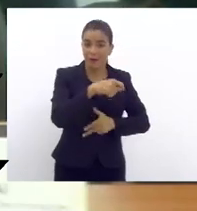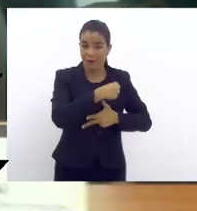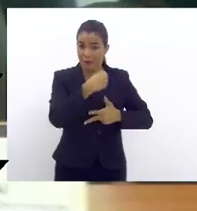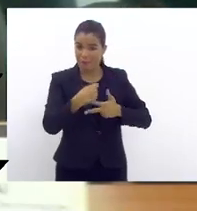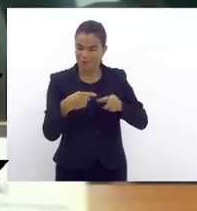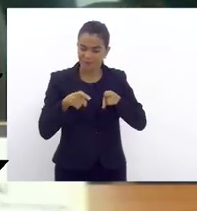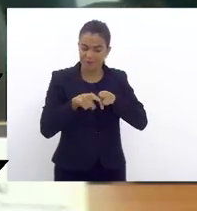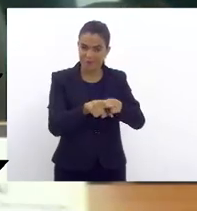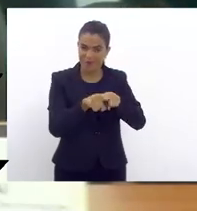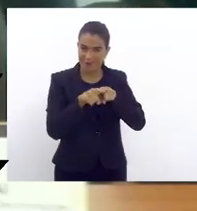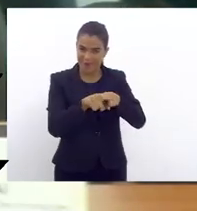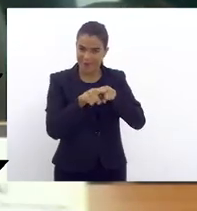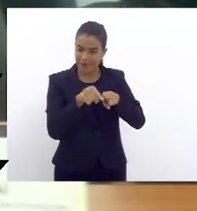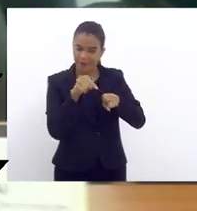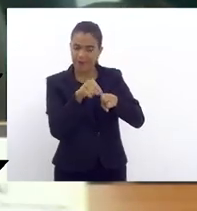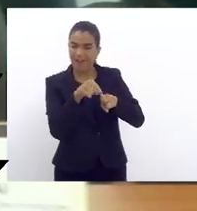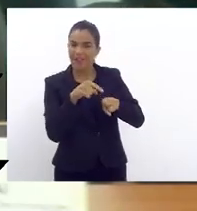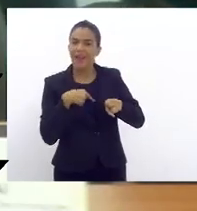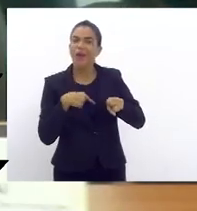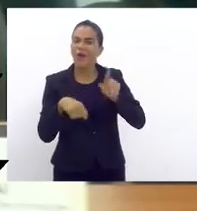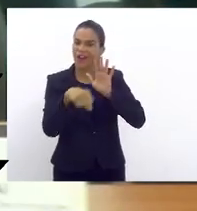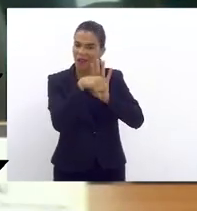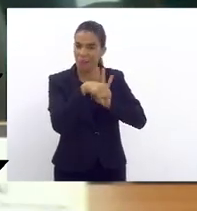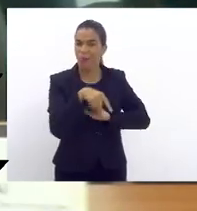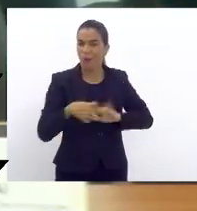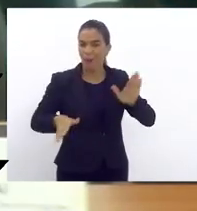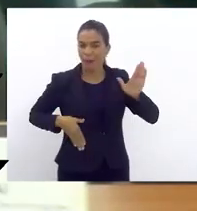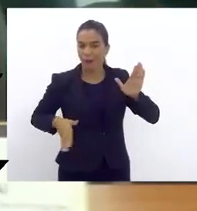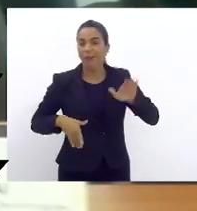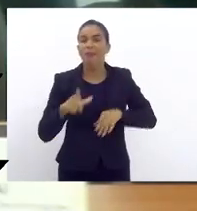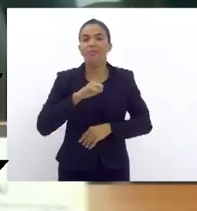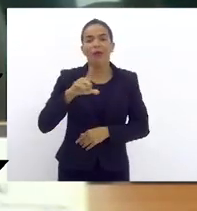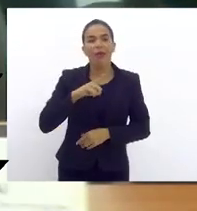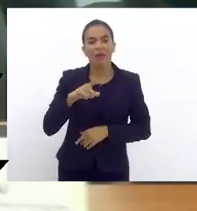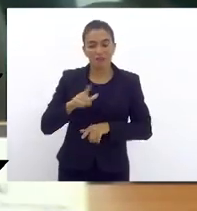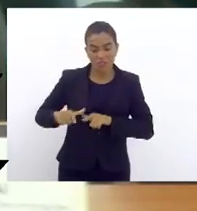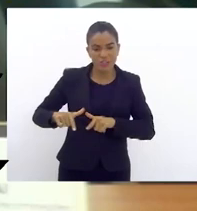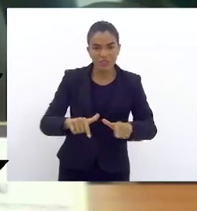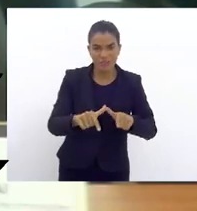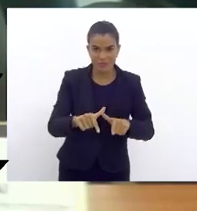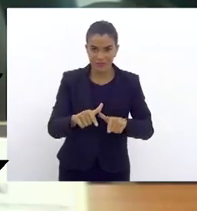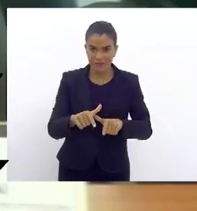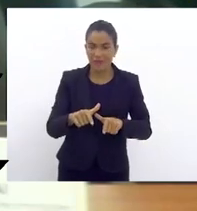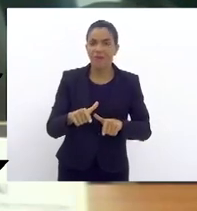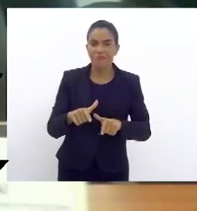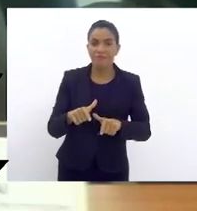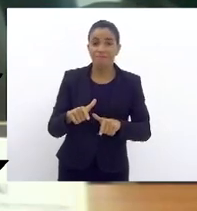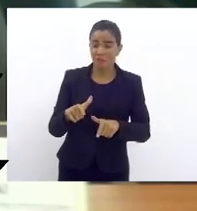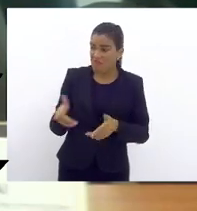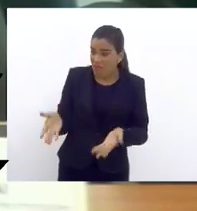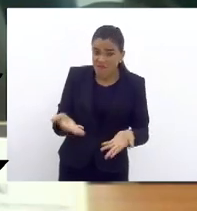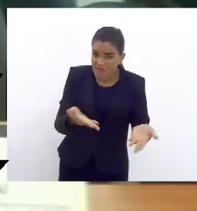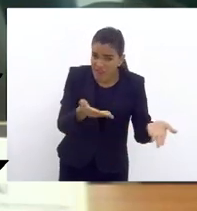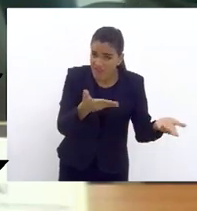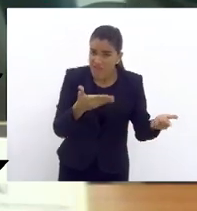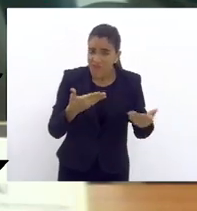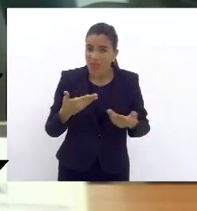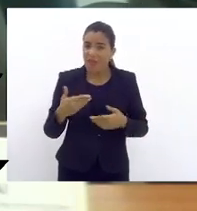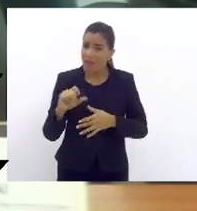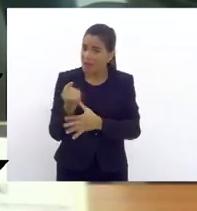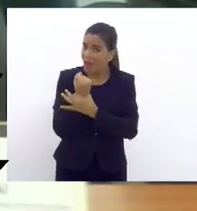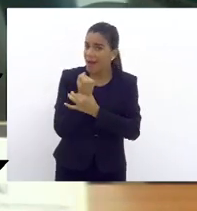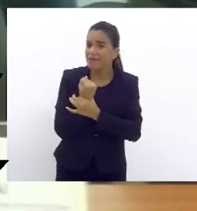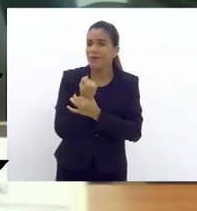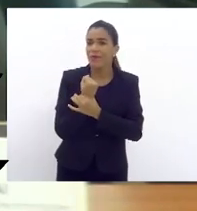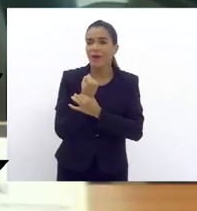Paralelo instituído tenha força para coibir inclusive as iniciativas do Estado de garantir